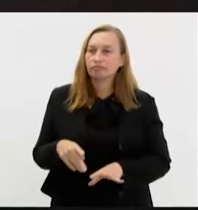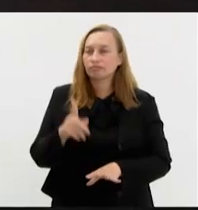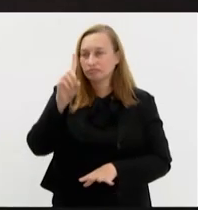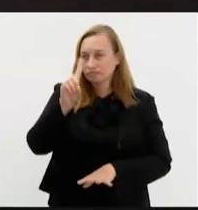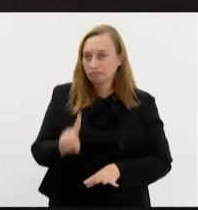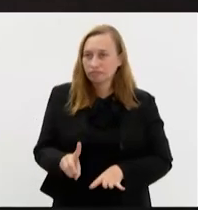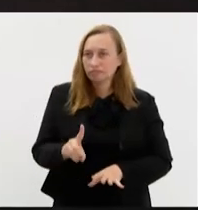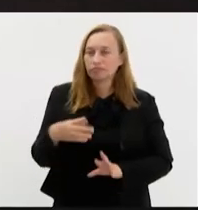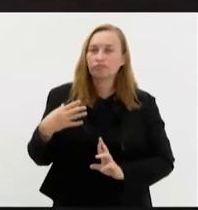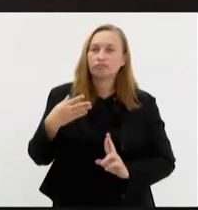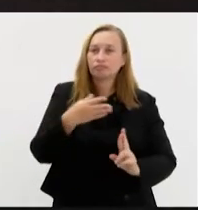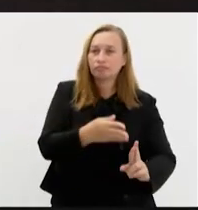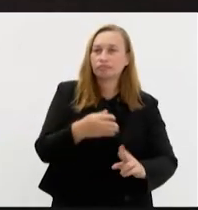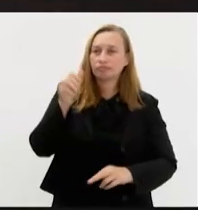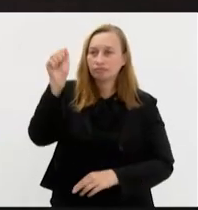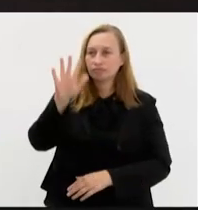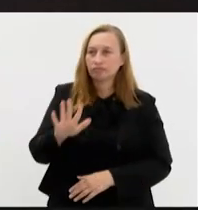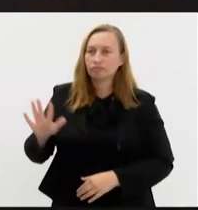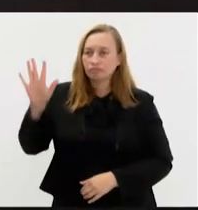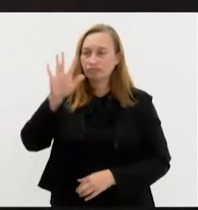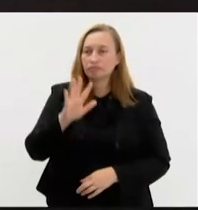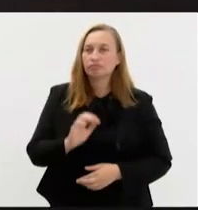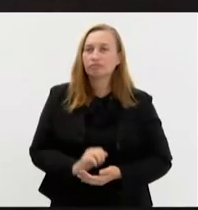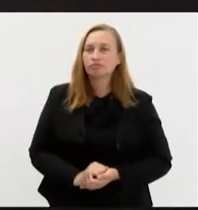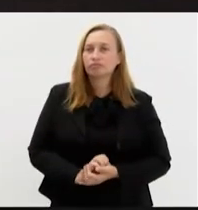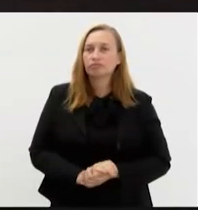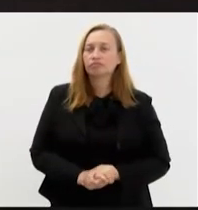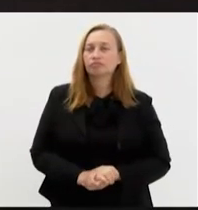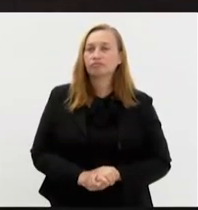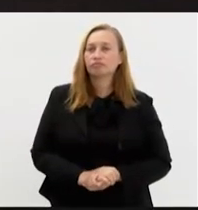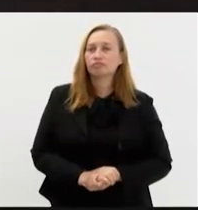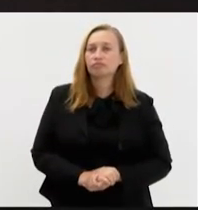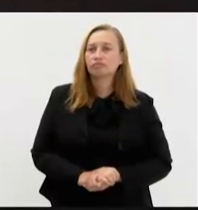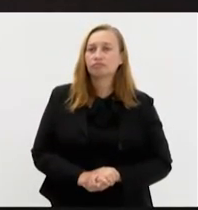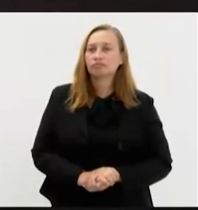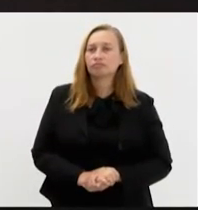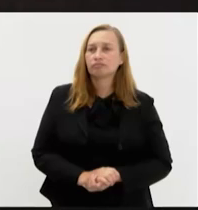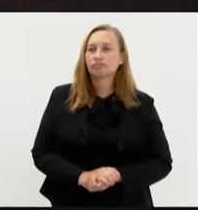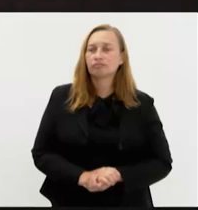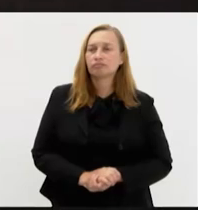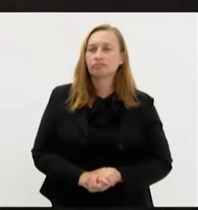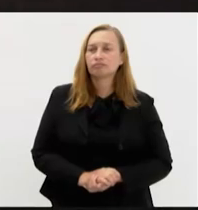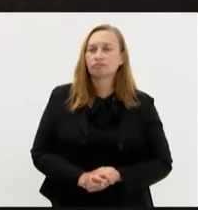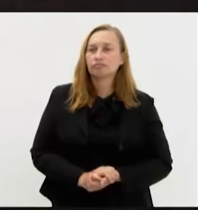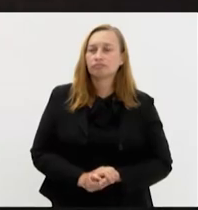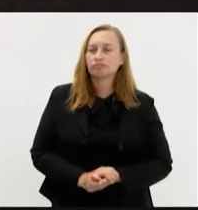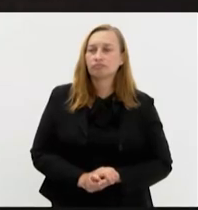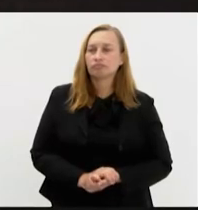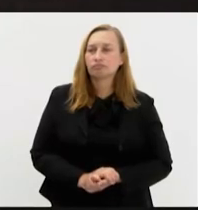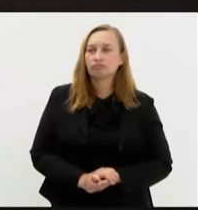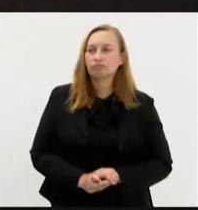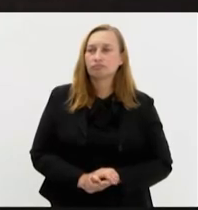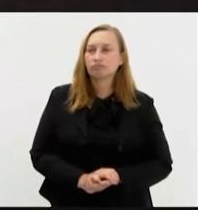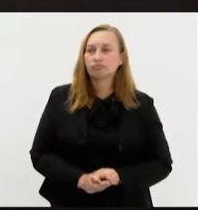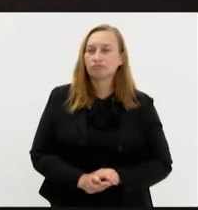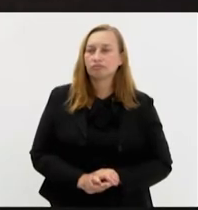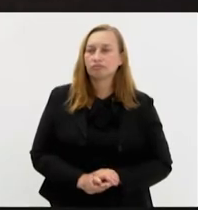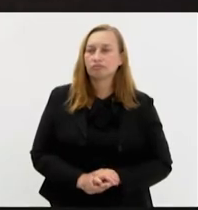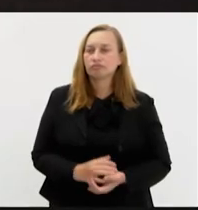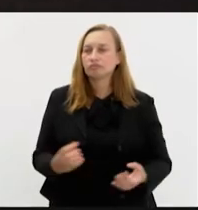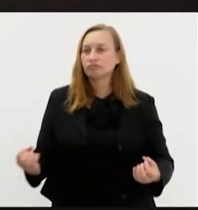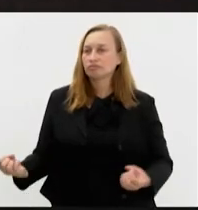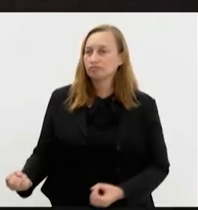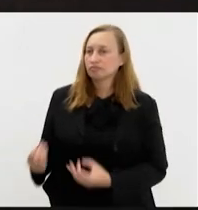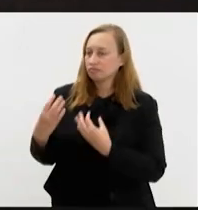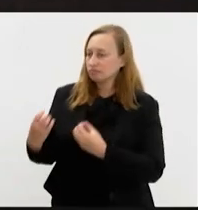referência nacional e vai aqui nos ensinar